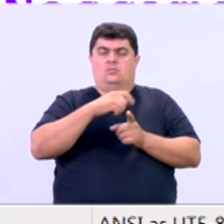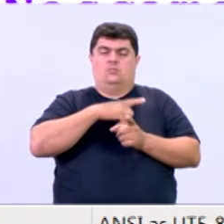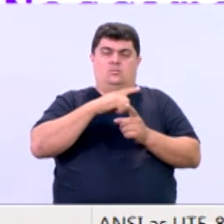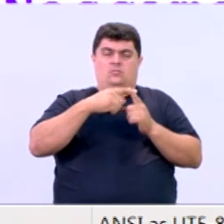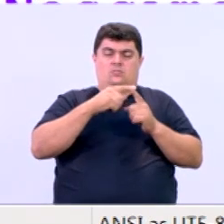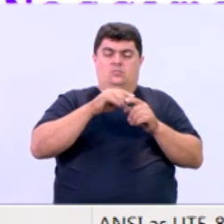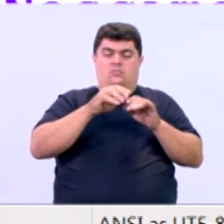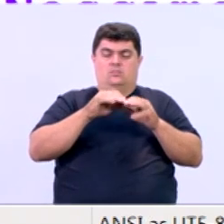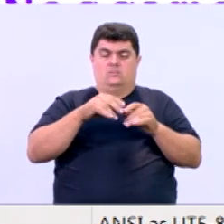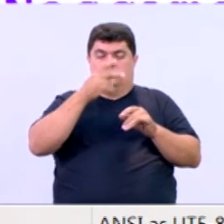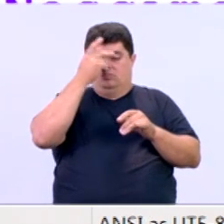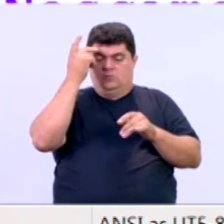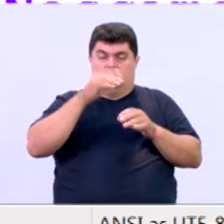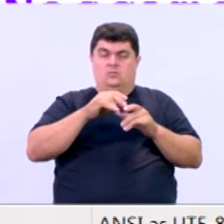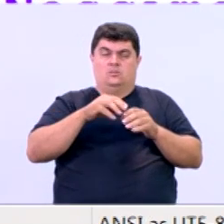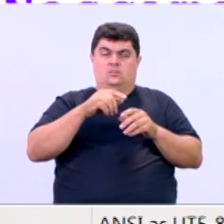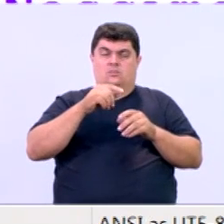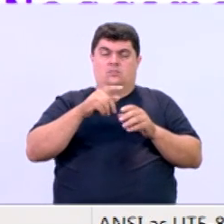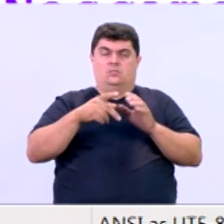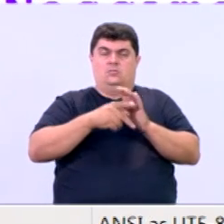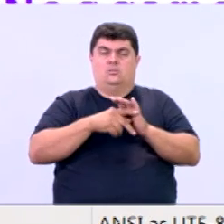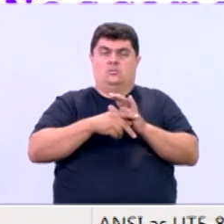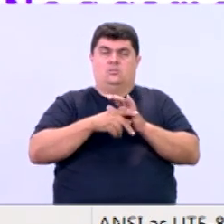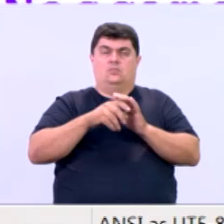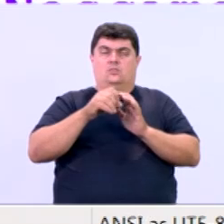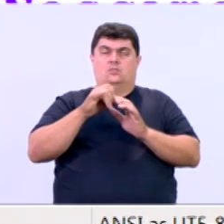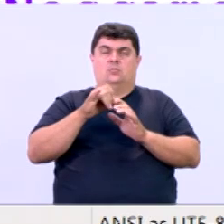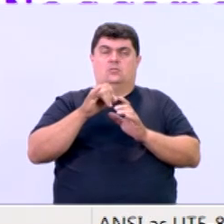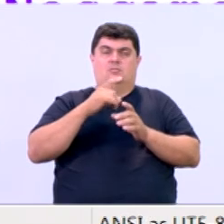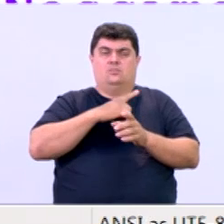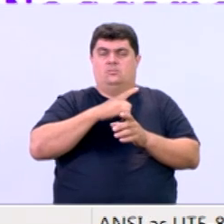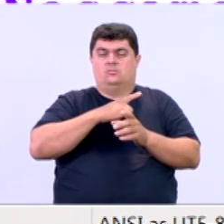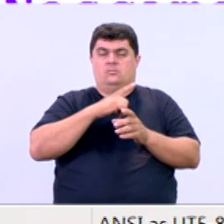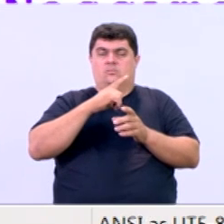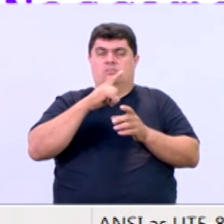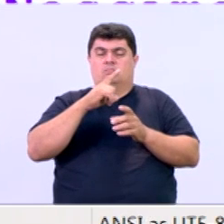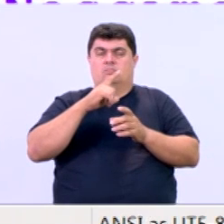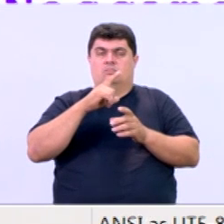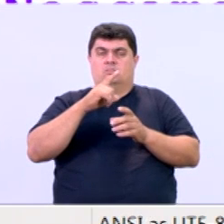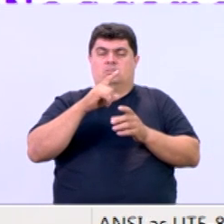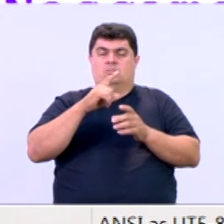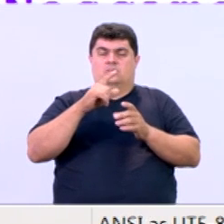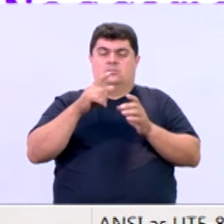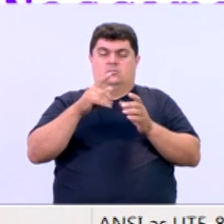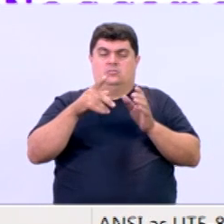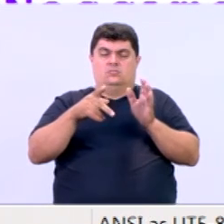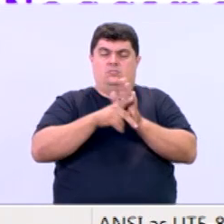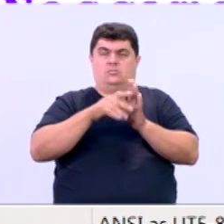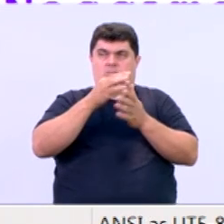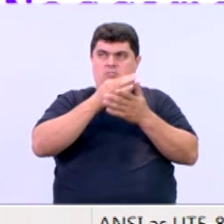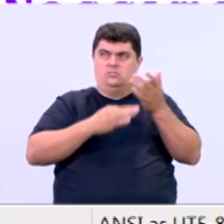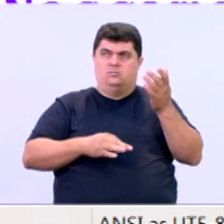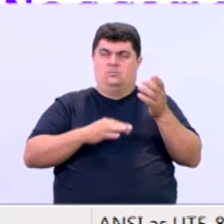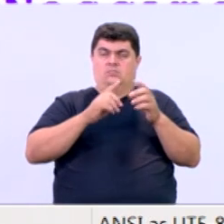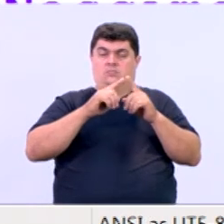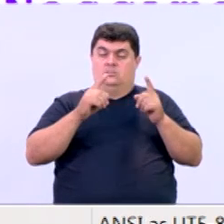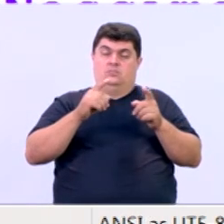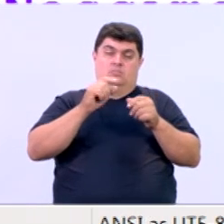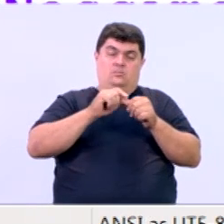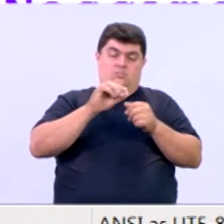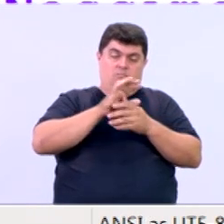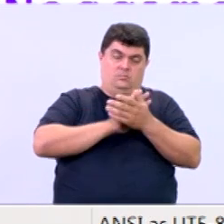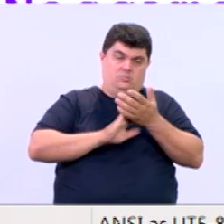digitar. Aqui não. Aqui eu sei que semanticamente é um campo texto, mas se eu não fizer